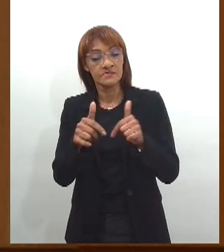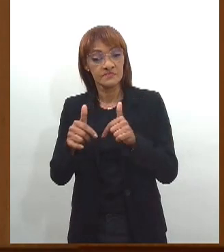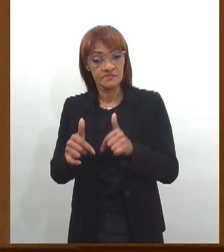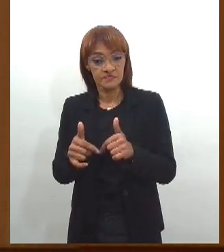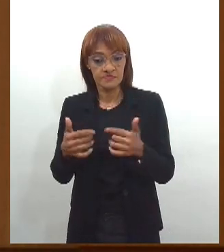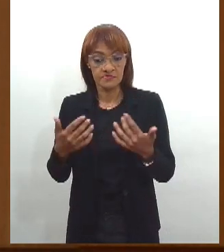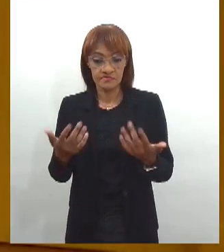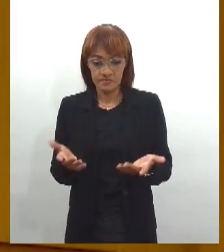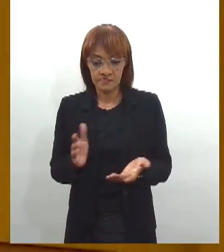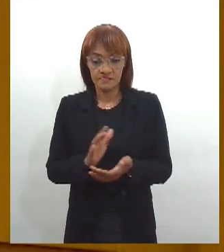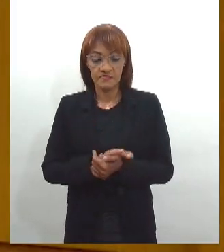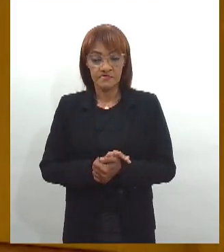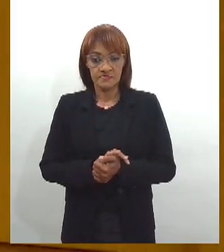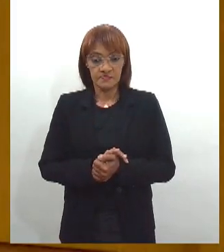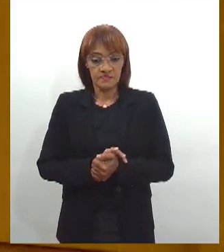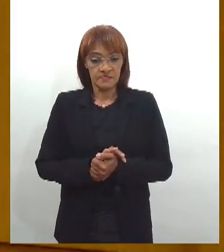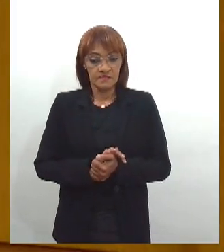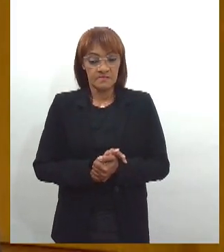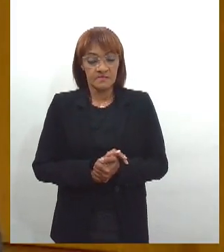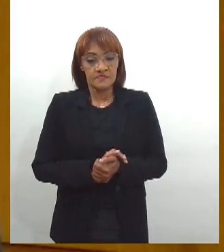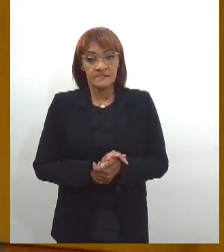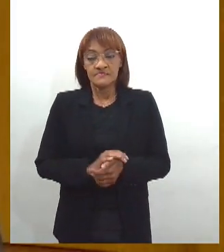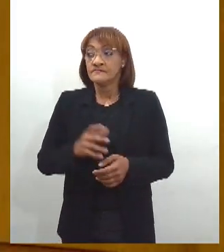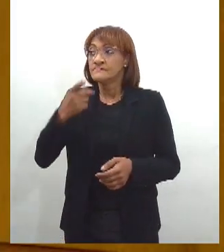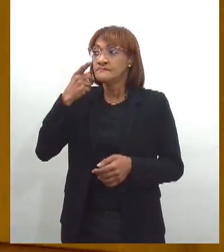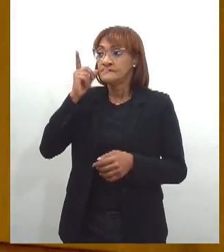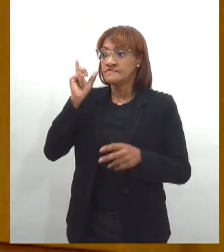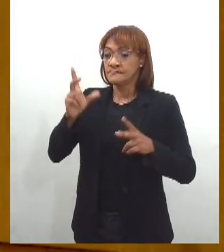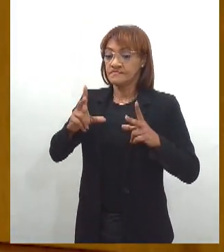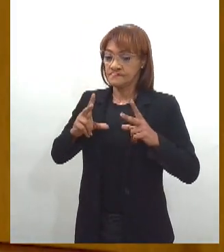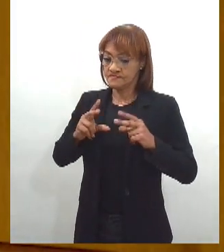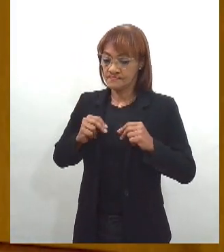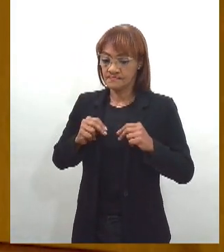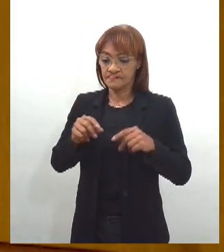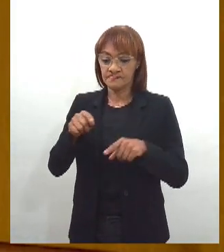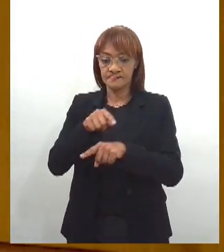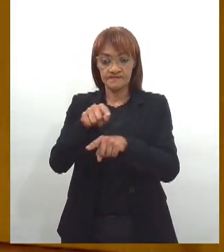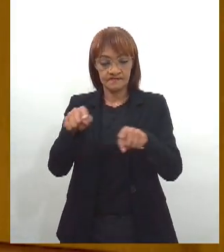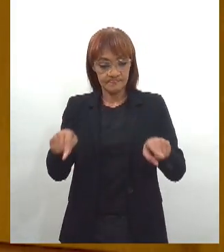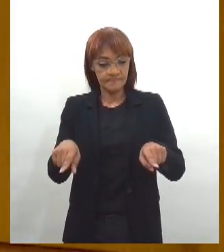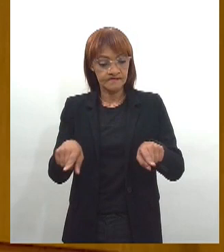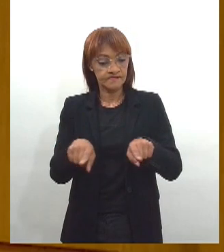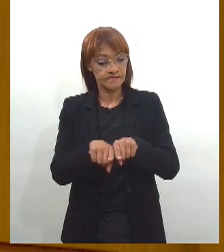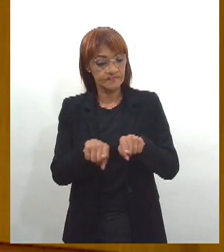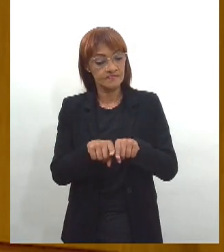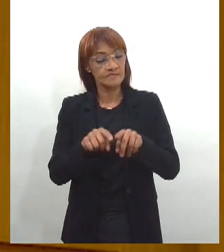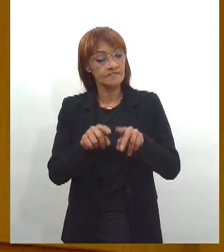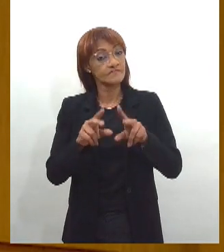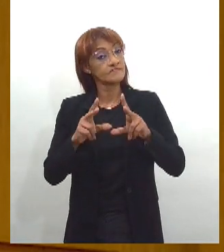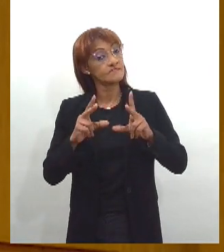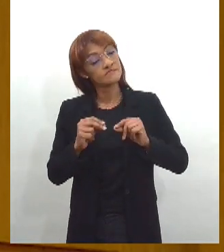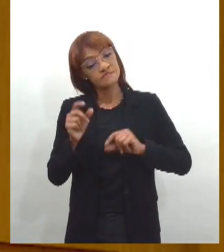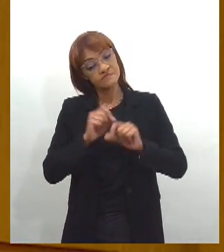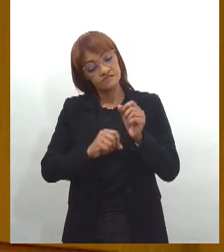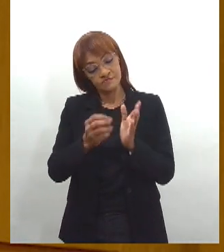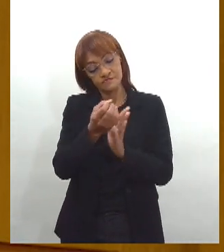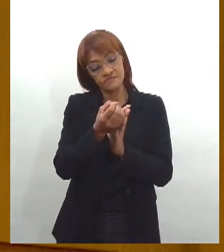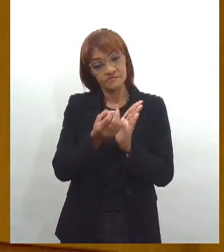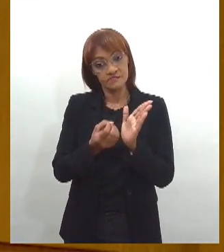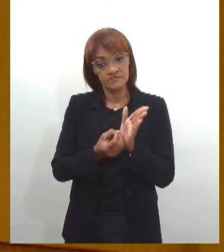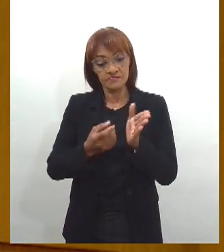Fundação Hospitalar. Recebi ontem, e eu acho que os senhores também receberam, um ofício do Sindicato dos